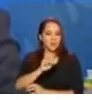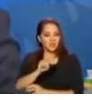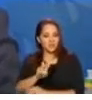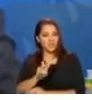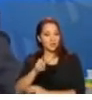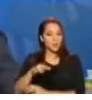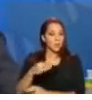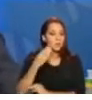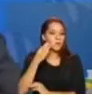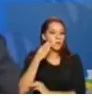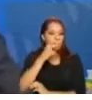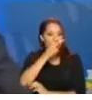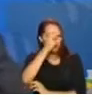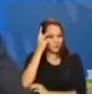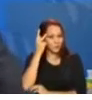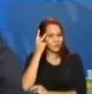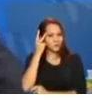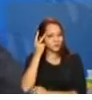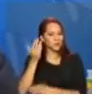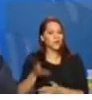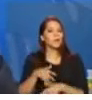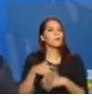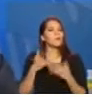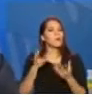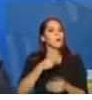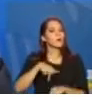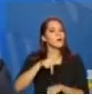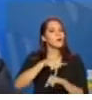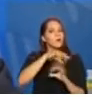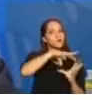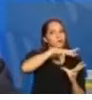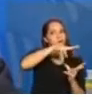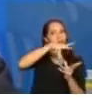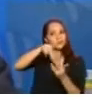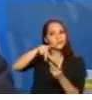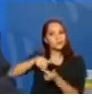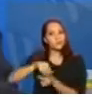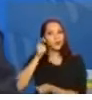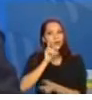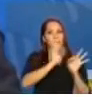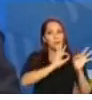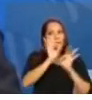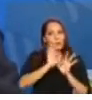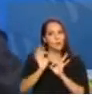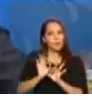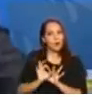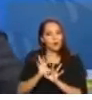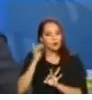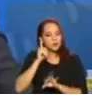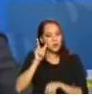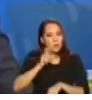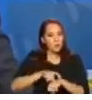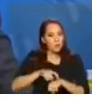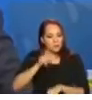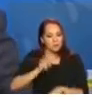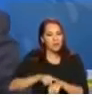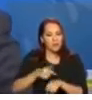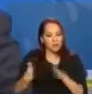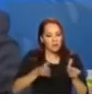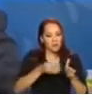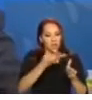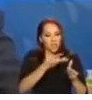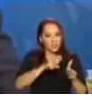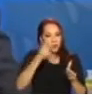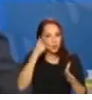85 milhões de pessoas? Qual país no mundo consegue montar um programa dessa magnitude e executar ele em 45 dias, como é o que